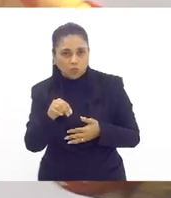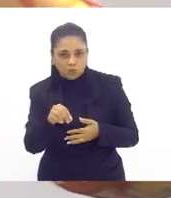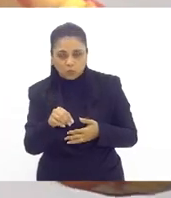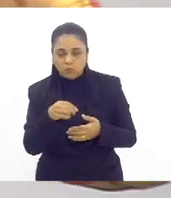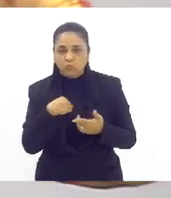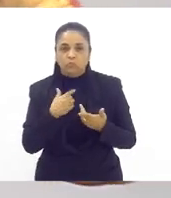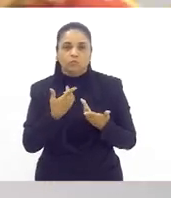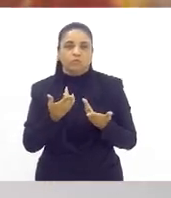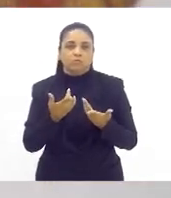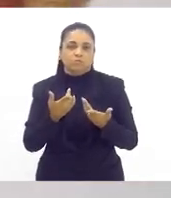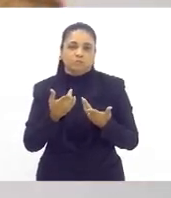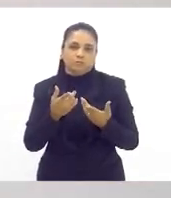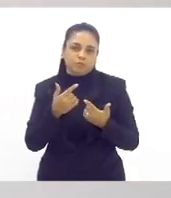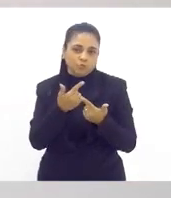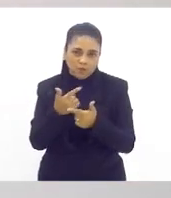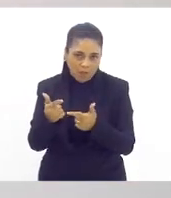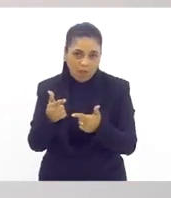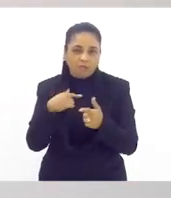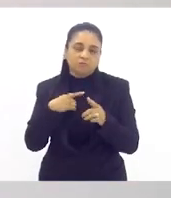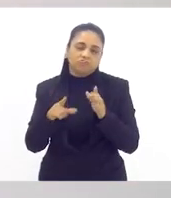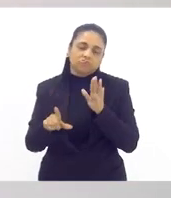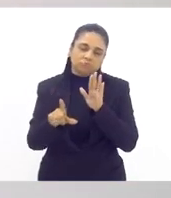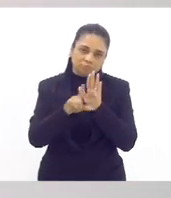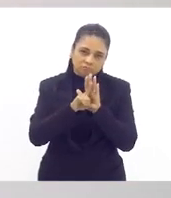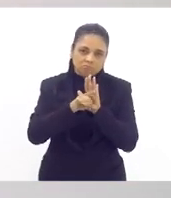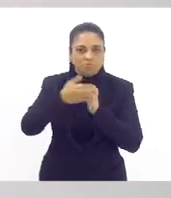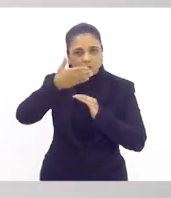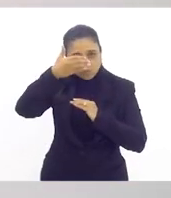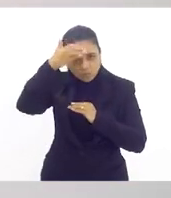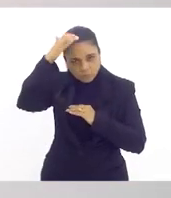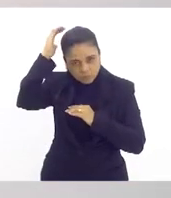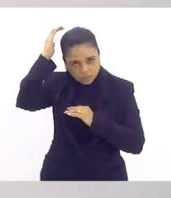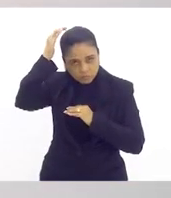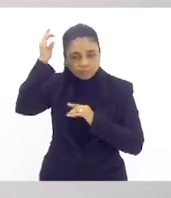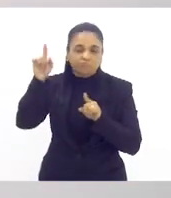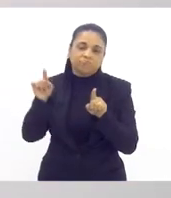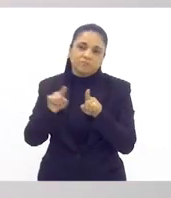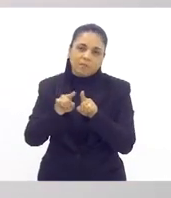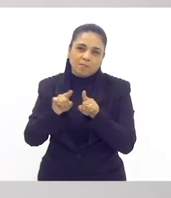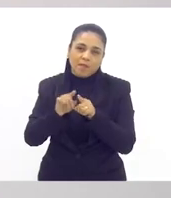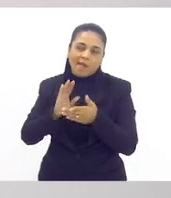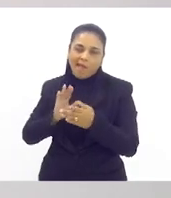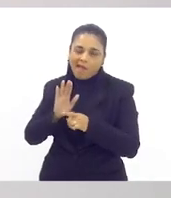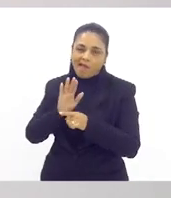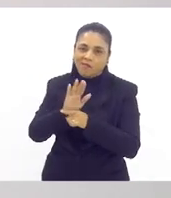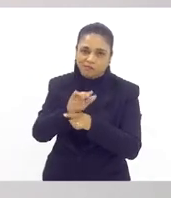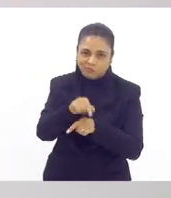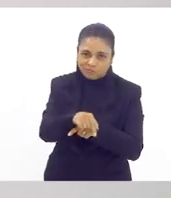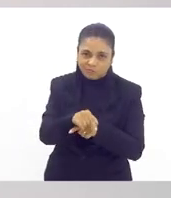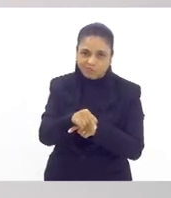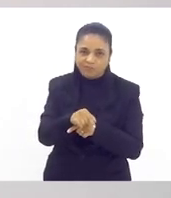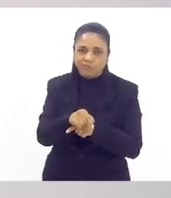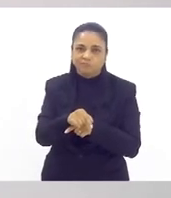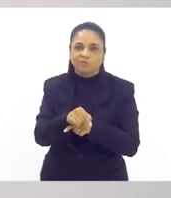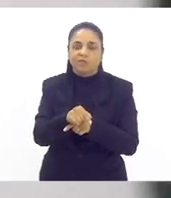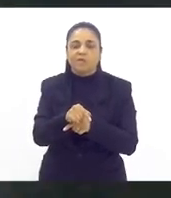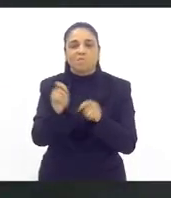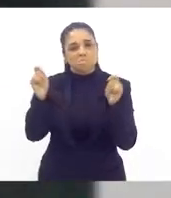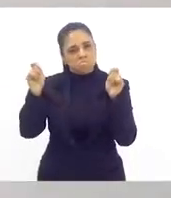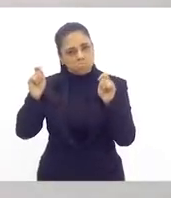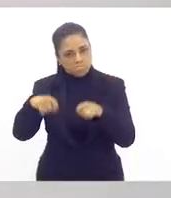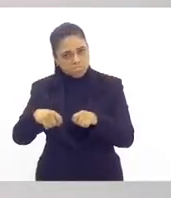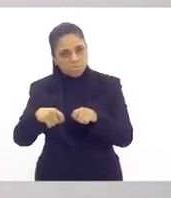a lei Paulo Gustavo também podendo Celebrar né a possibilidade